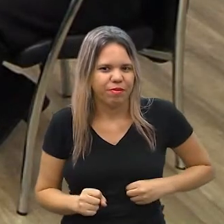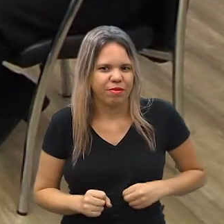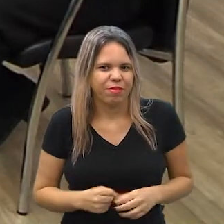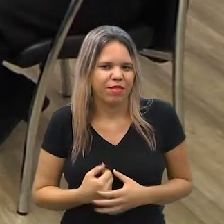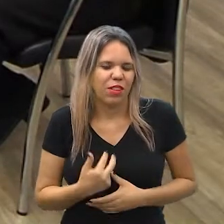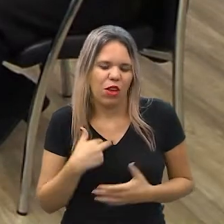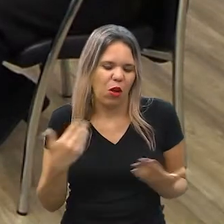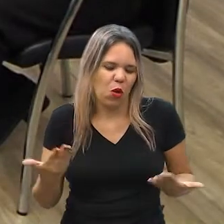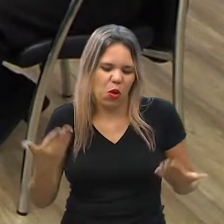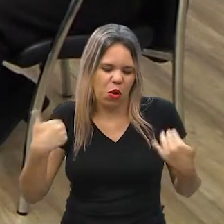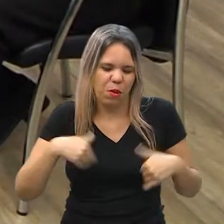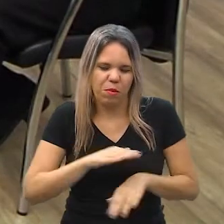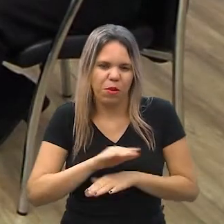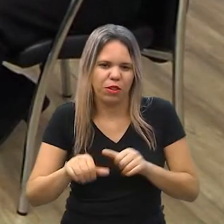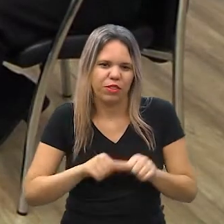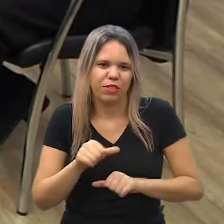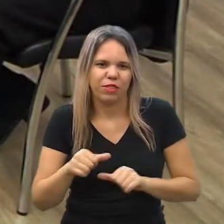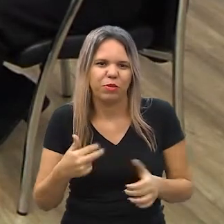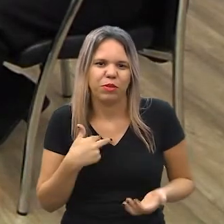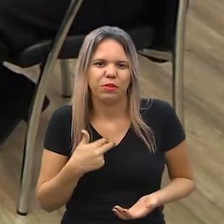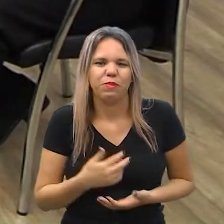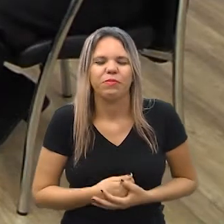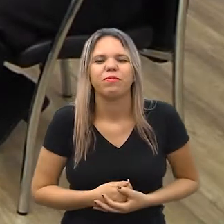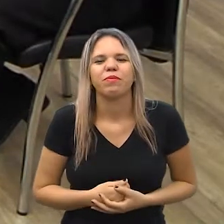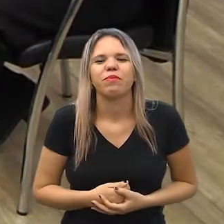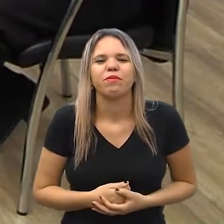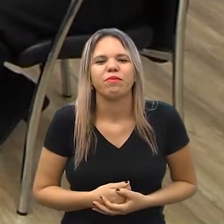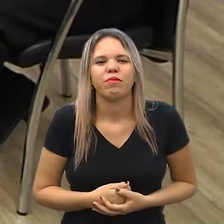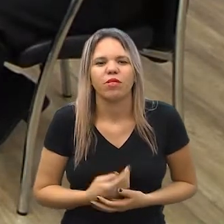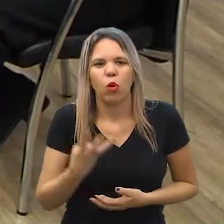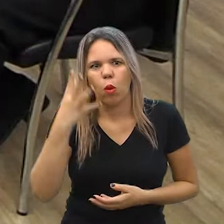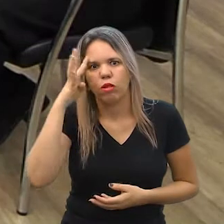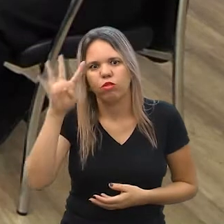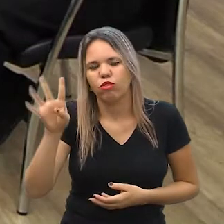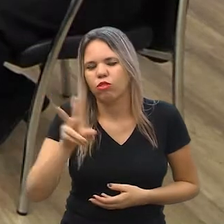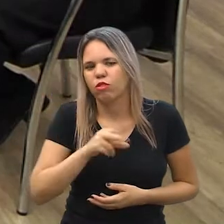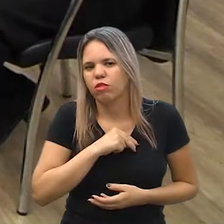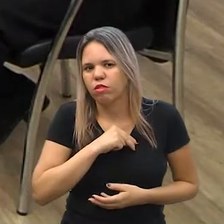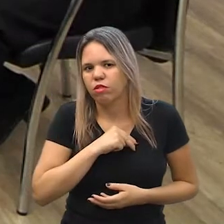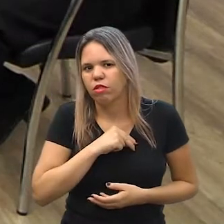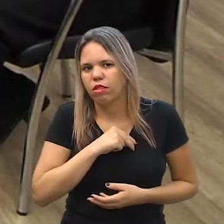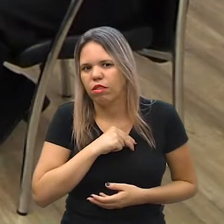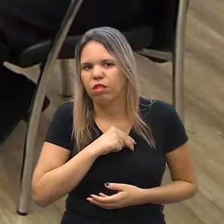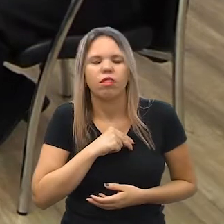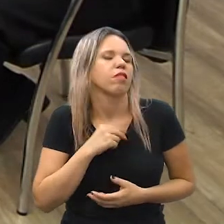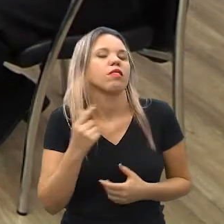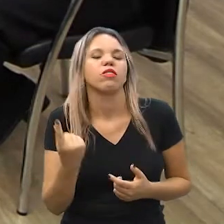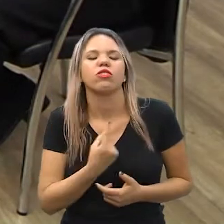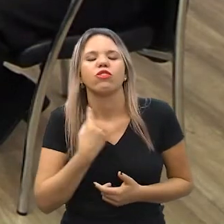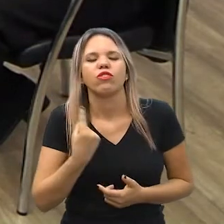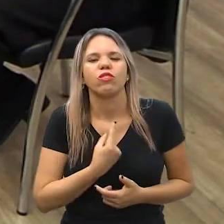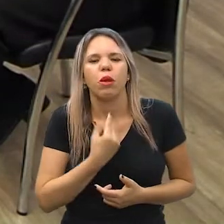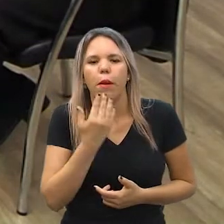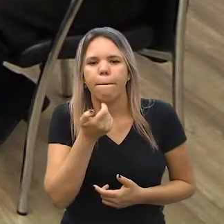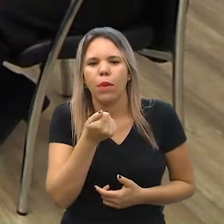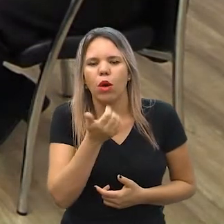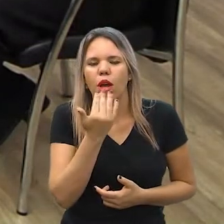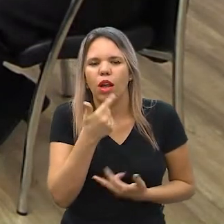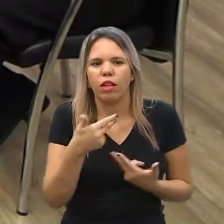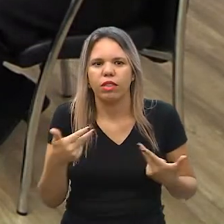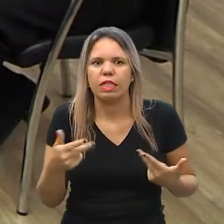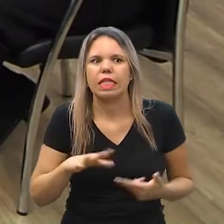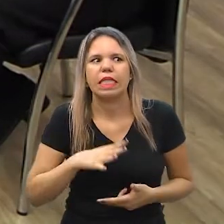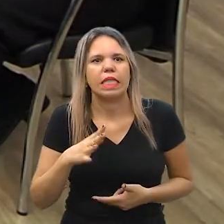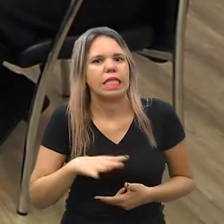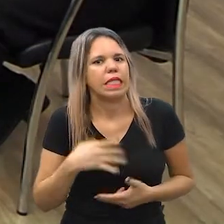então, vereador? Hoje eu já não posso mais. Já mudou já, né? Hoje eu já não posso mais. Poxa, mas 4 dias assim, perdido e com pouco alimento,